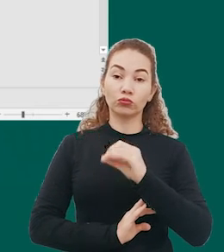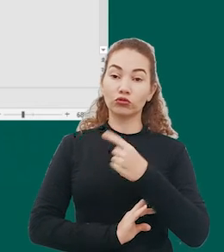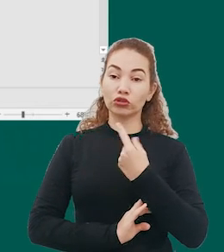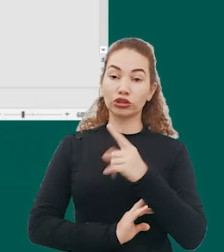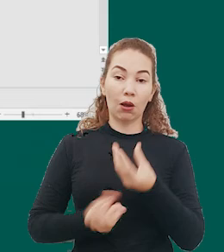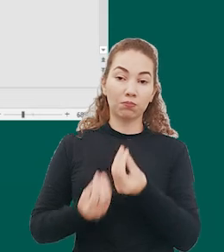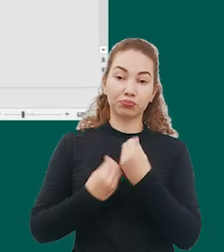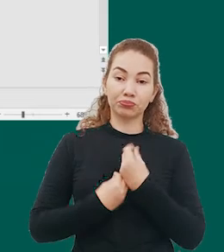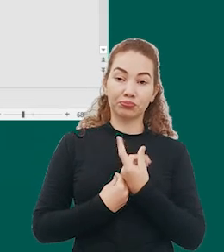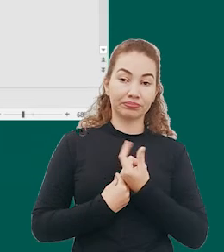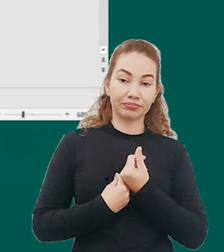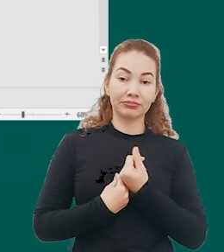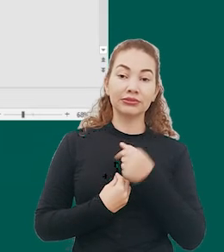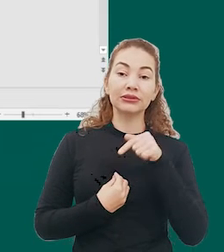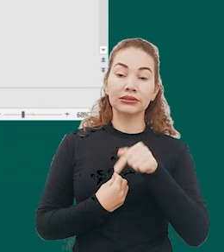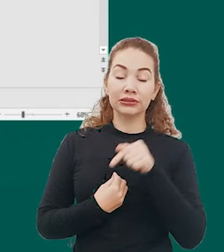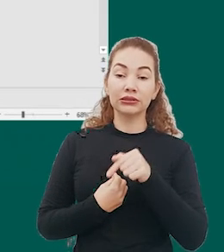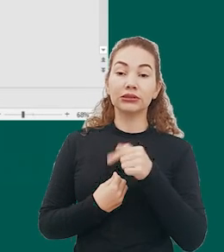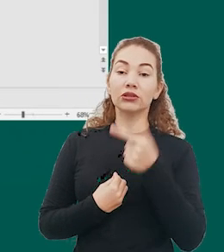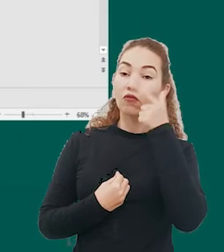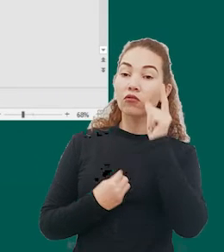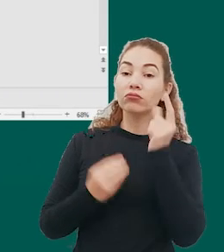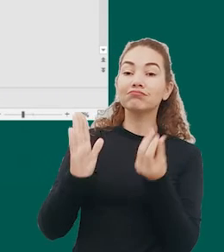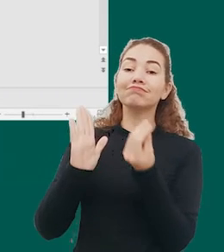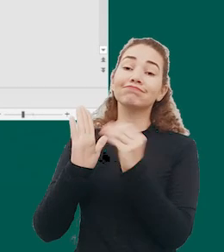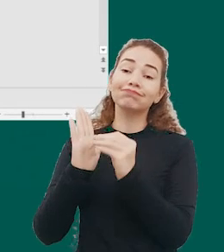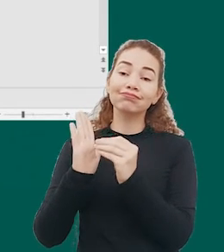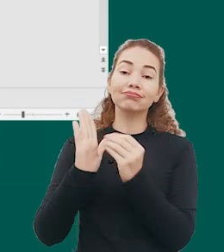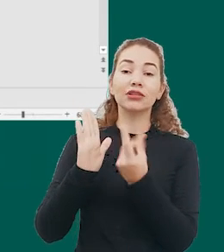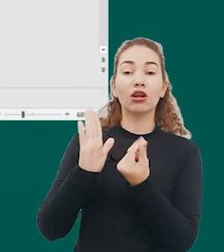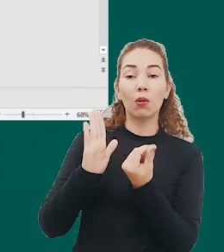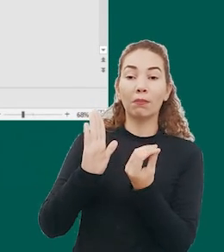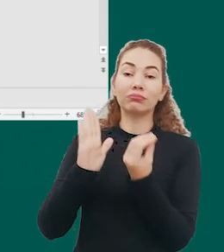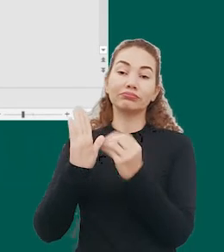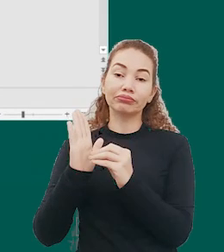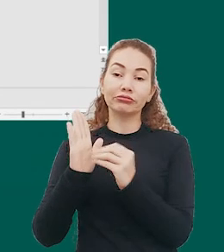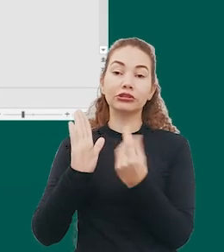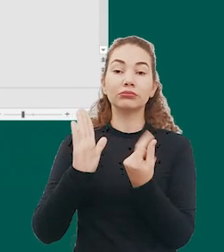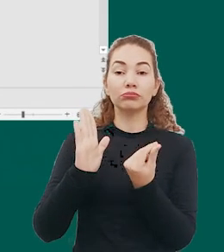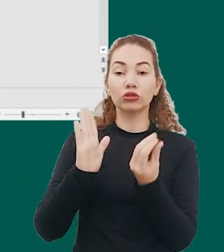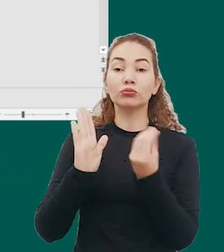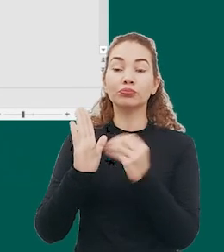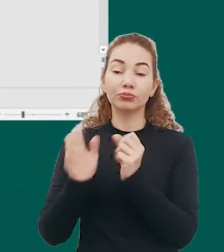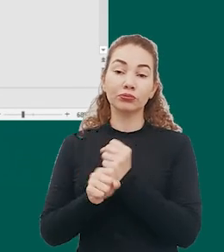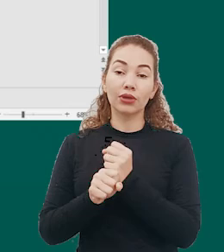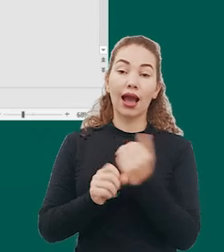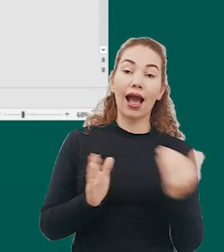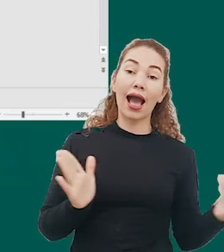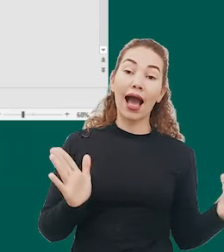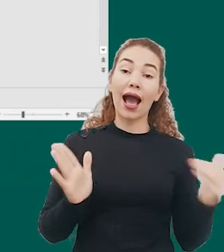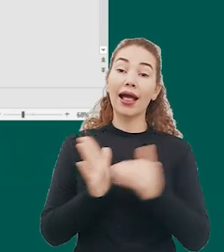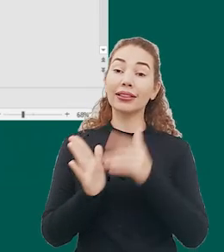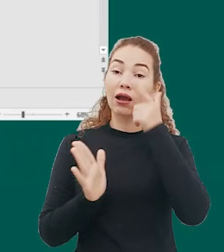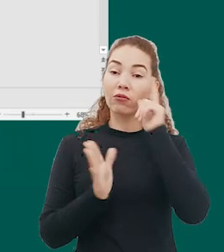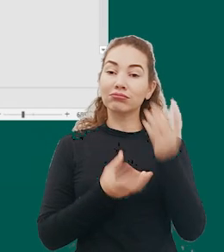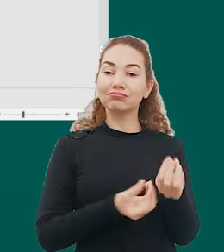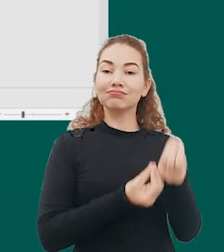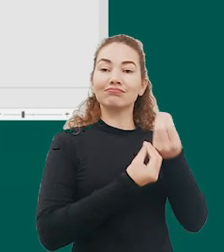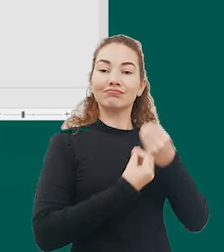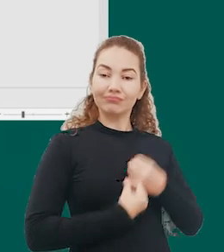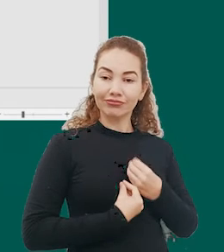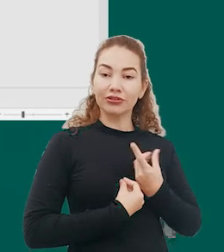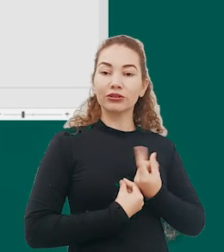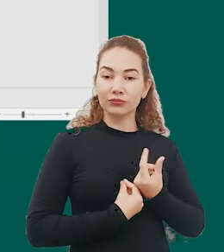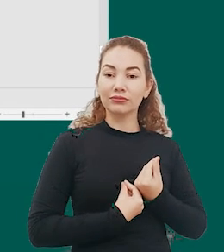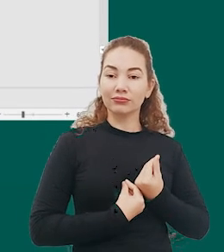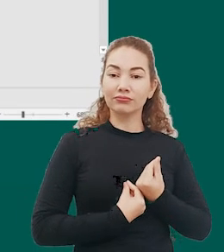E vou ir acrescentando os valores, até eu ser contemplada. A partir do